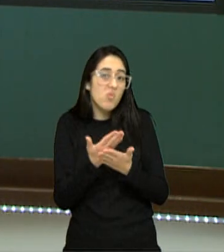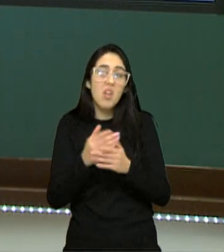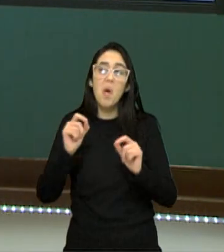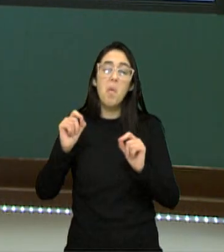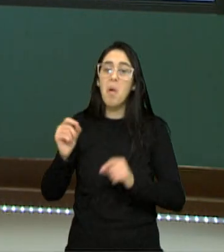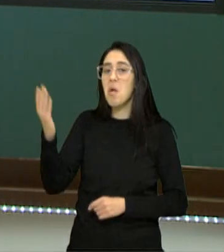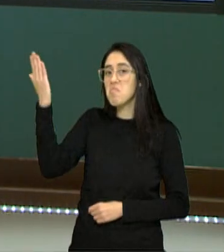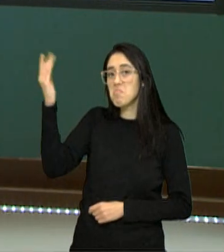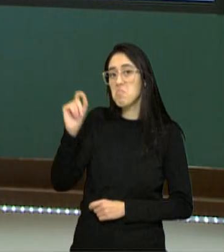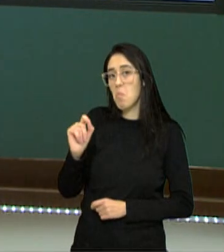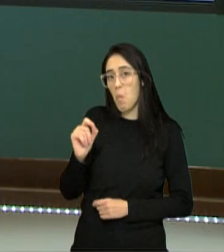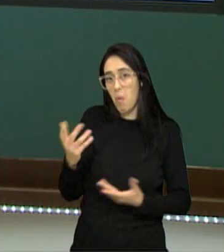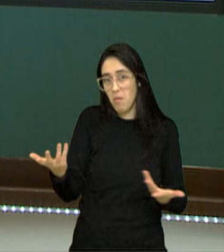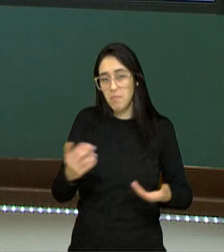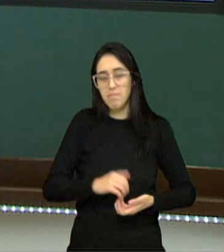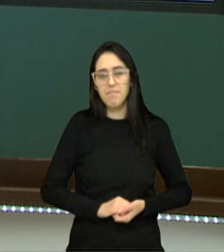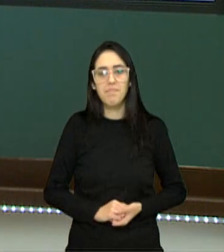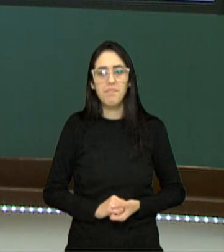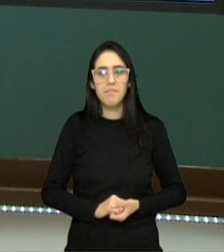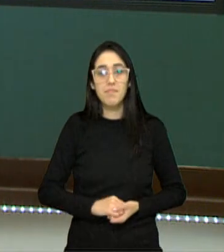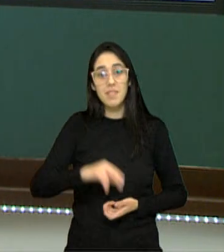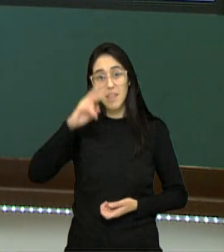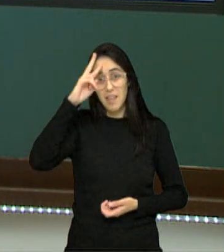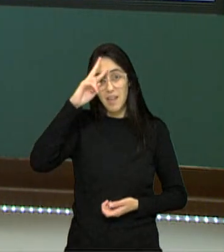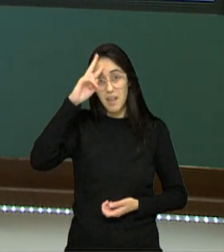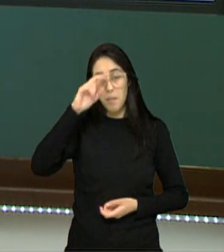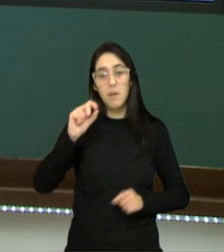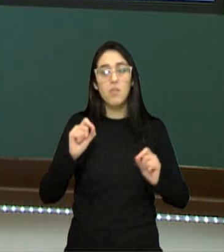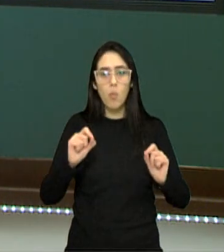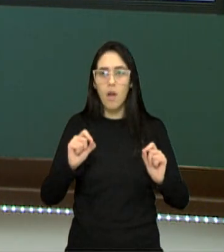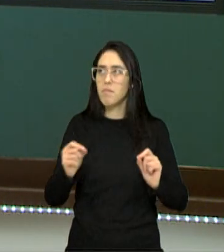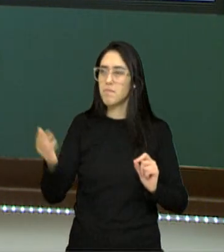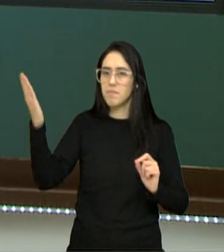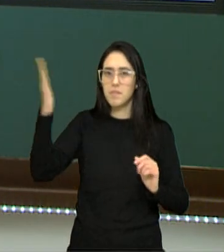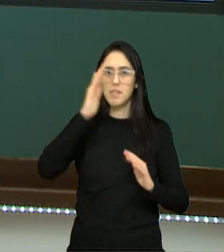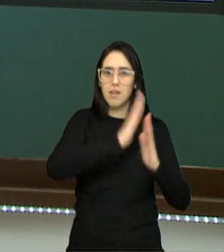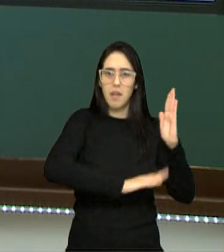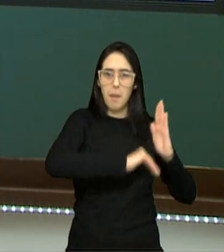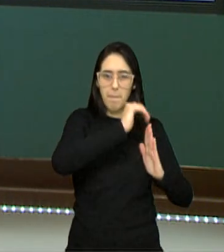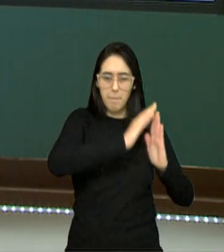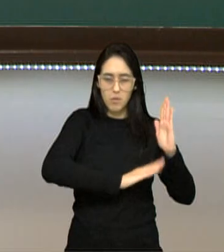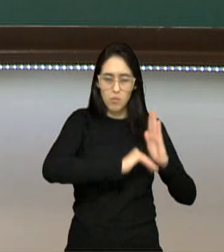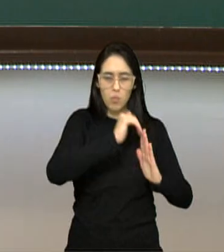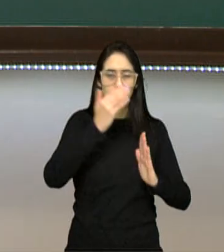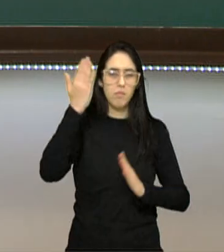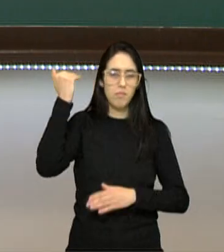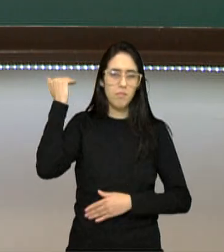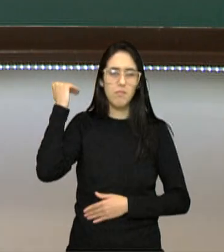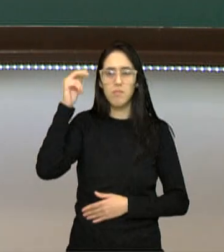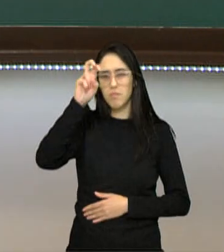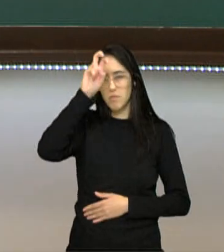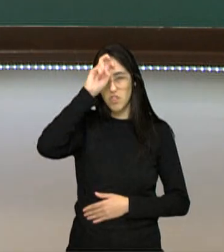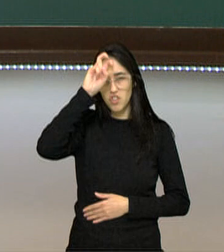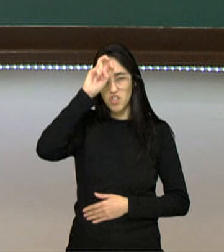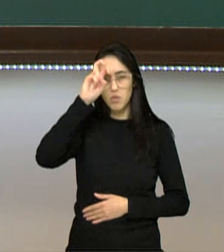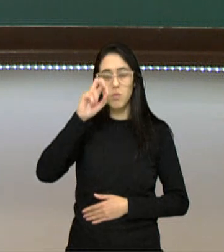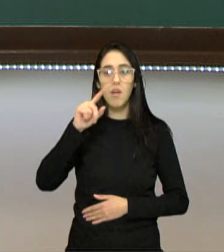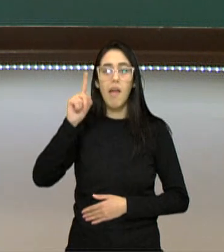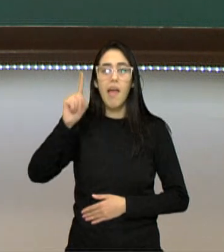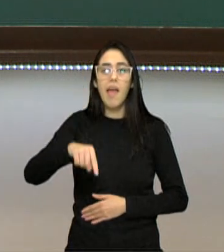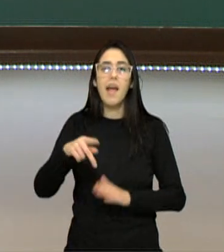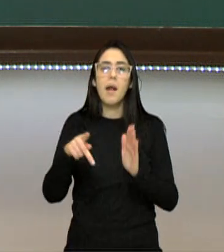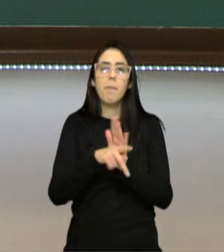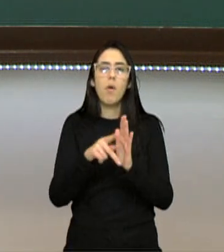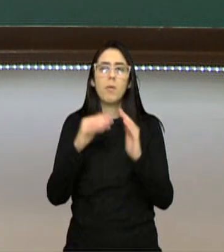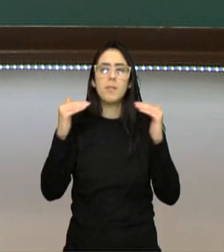aqui nesse hieróglifo. Lembrando que as pinturas no Egito Antigo, elas eram muito voltadas para o